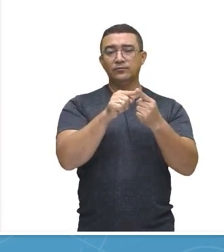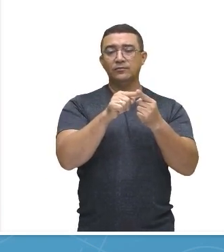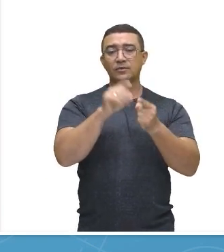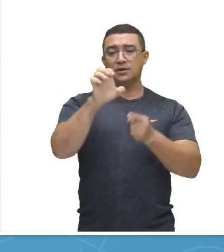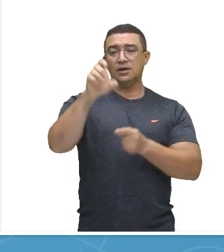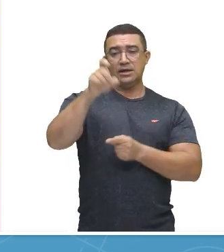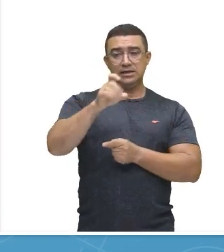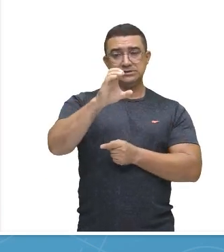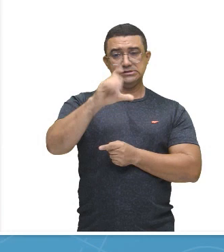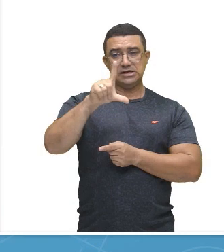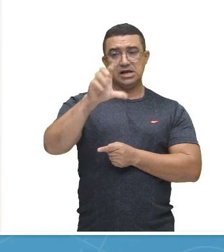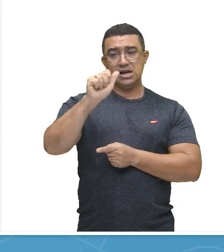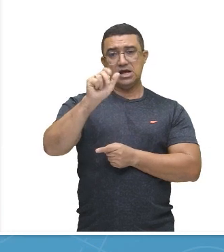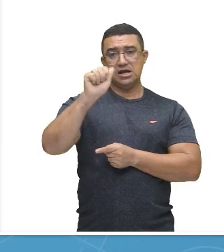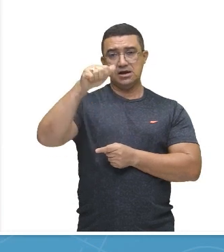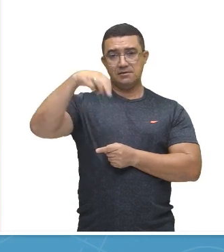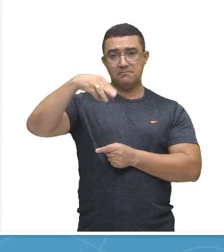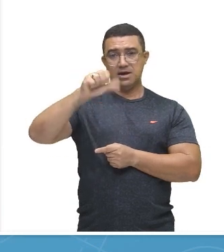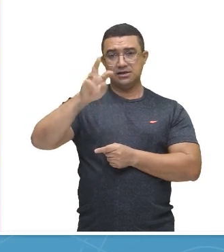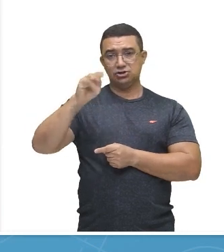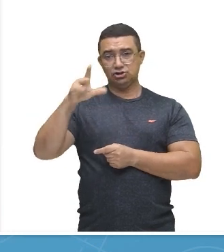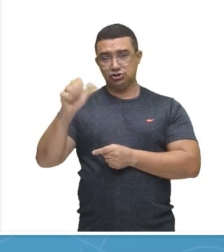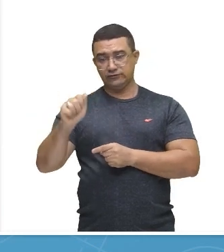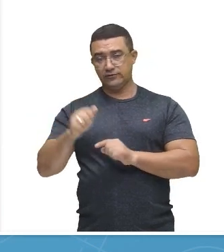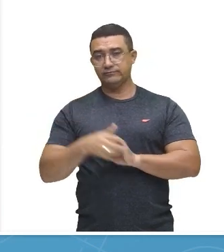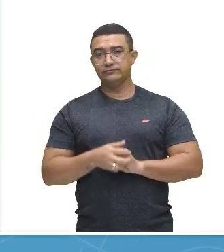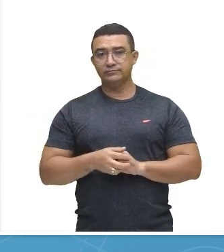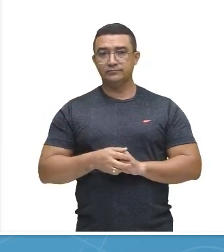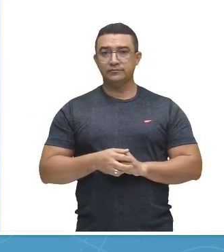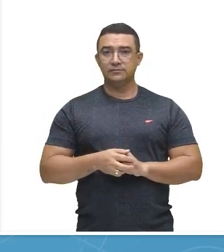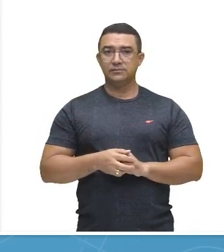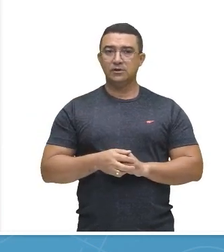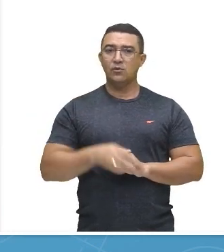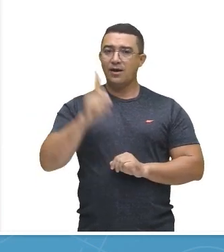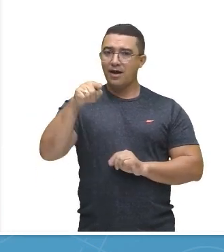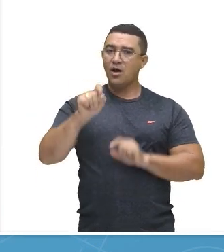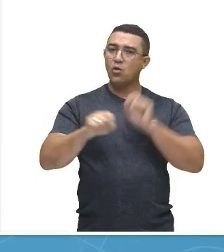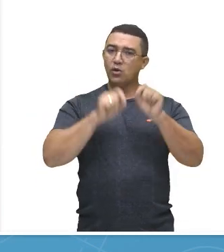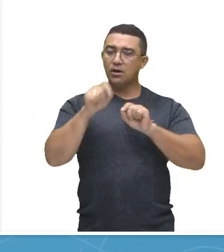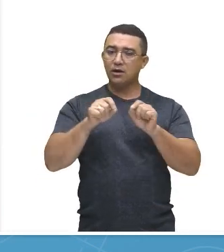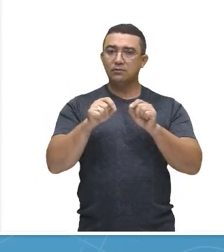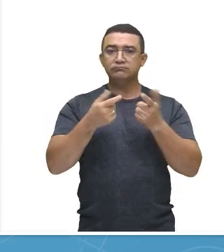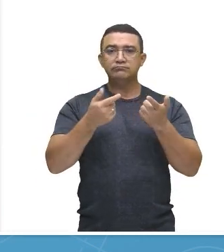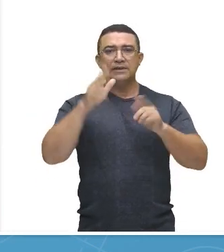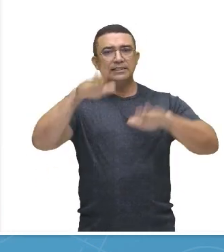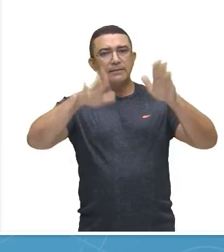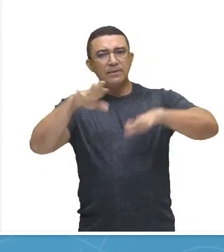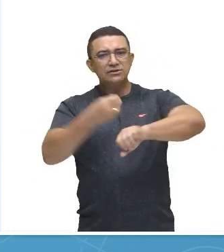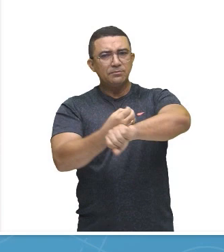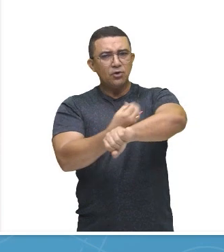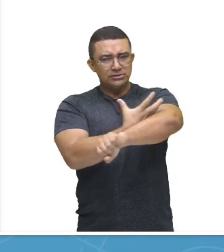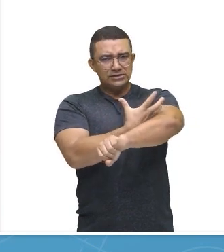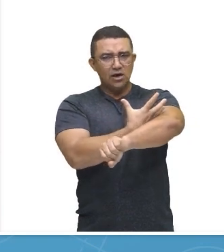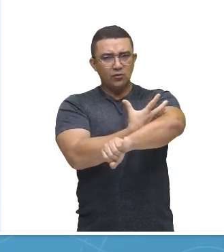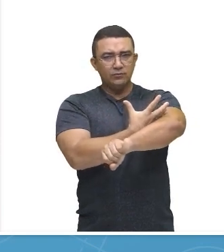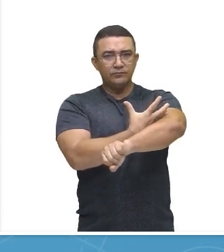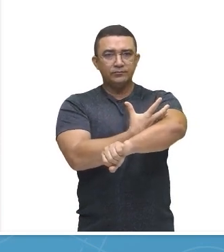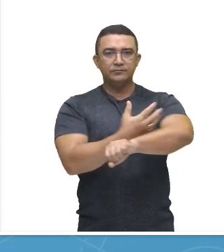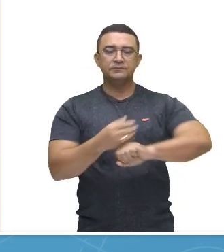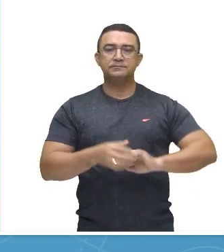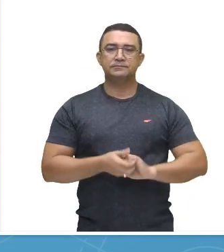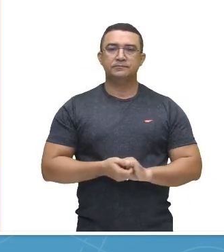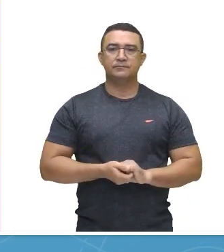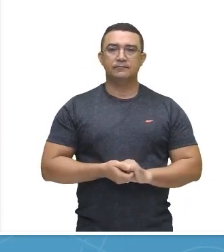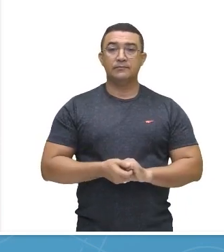bem. Declarativa, declara. Exclamativa tem a ver com um estado emocional. E observe a próxima